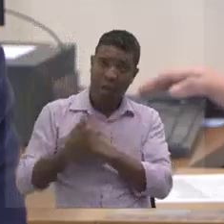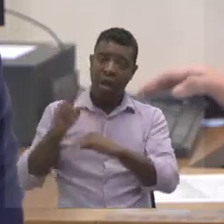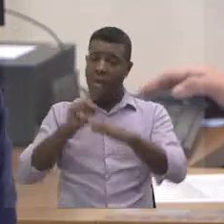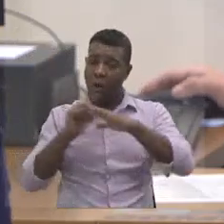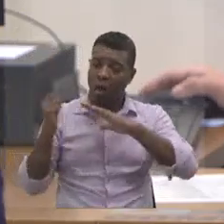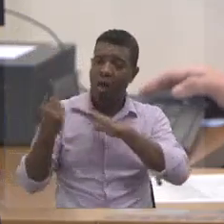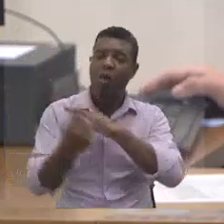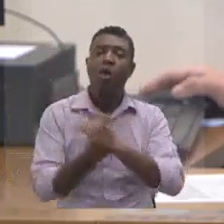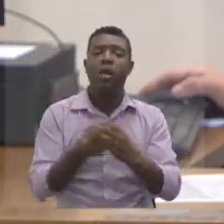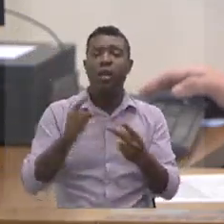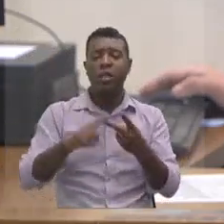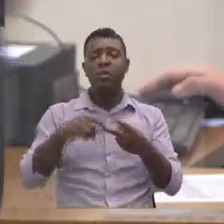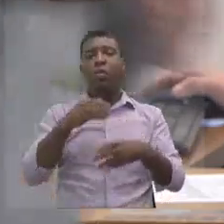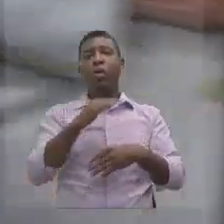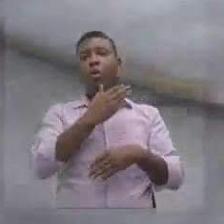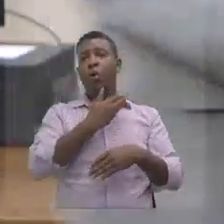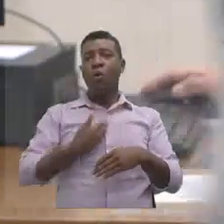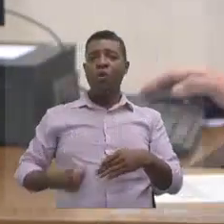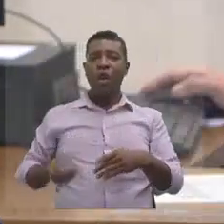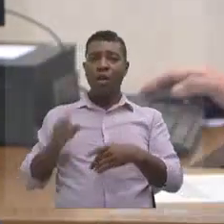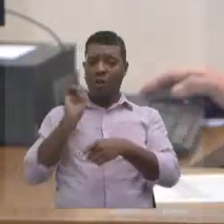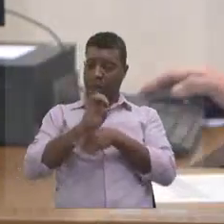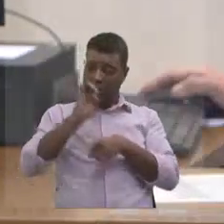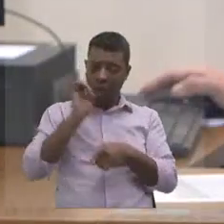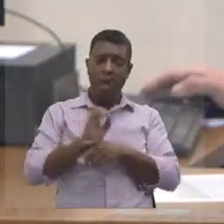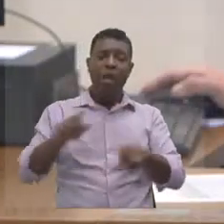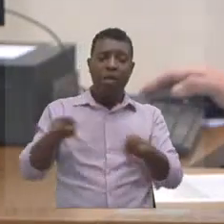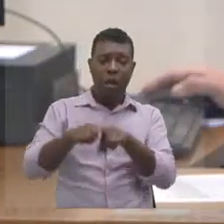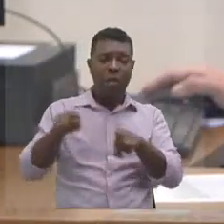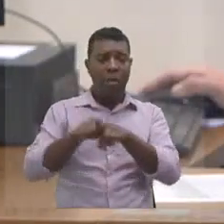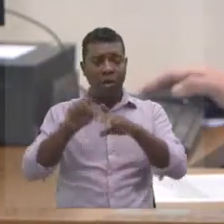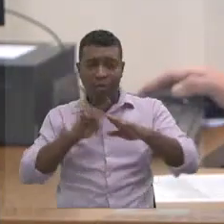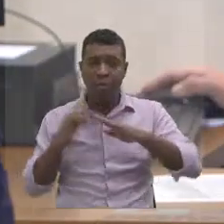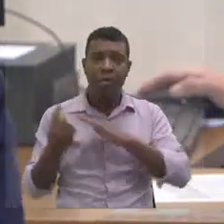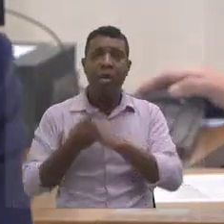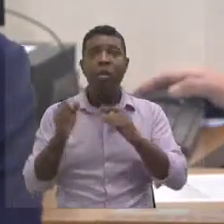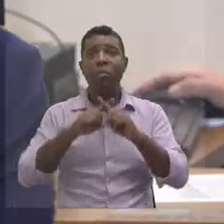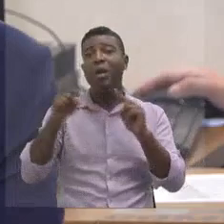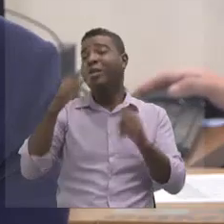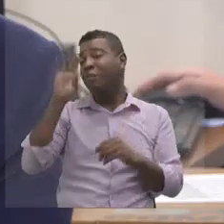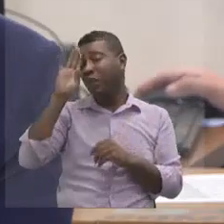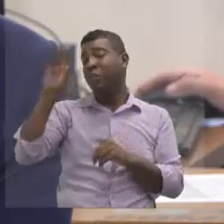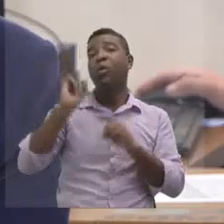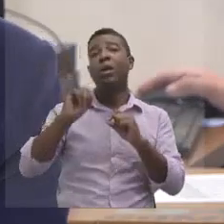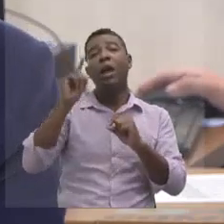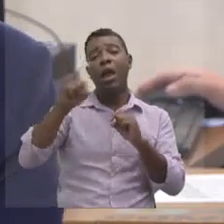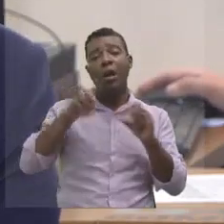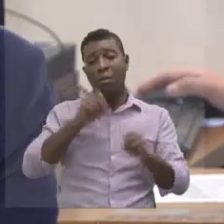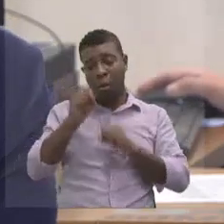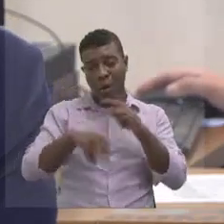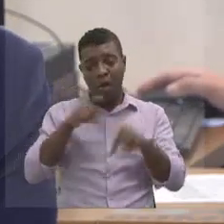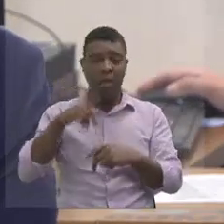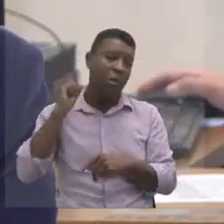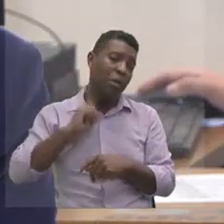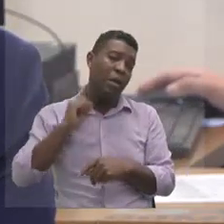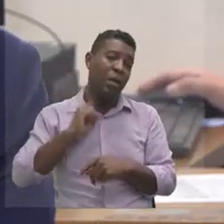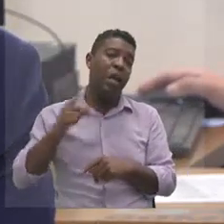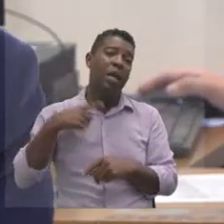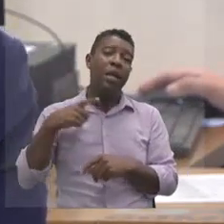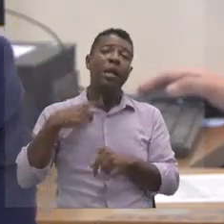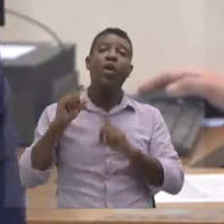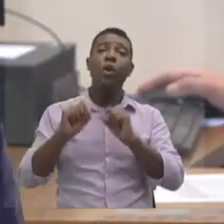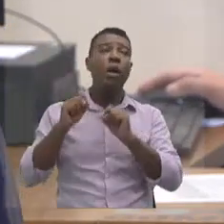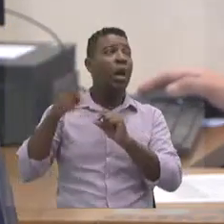protagonismo mas eu acho que o fundamental é a população de Minas Gerais ser reparada de alguma forma pelo aquela tragédia